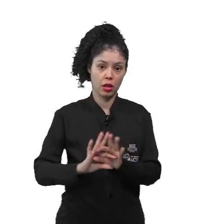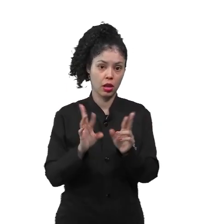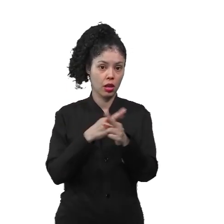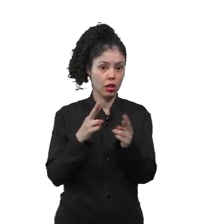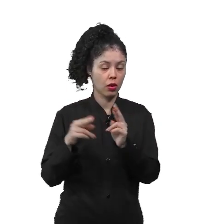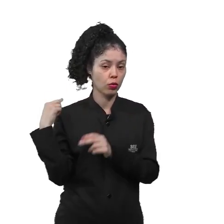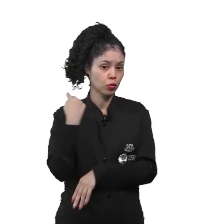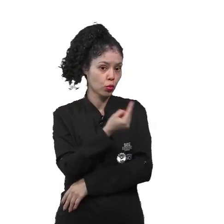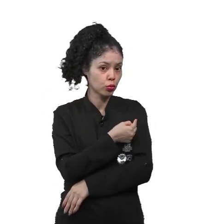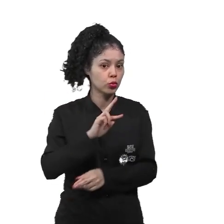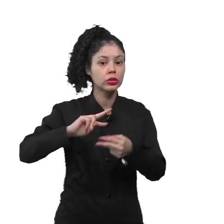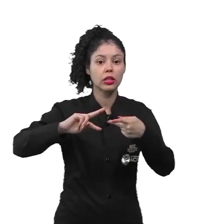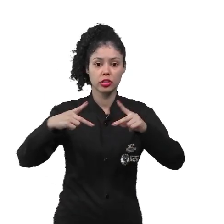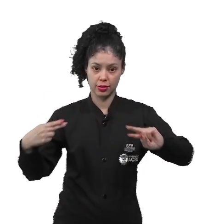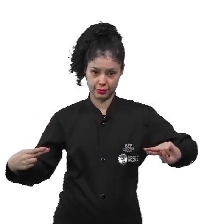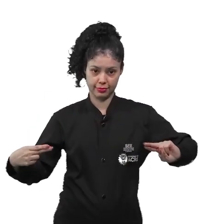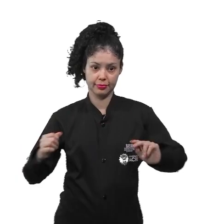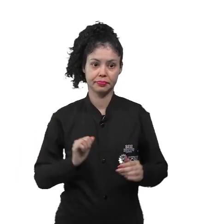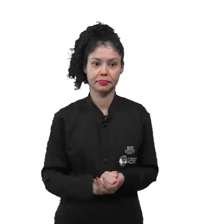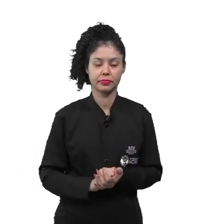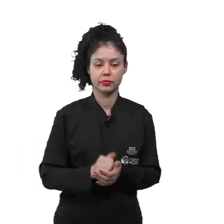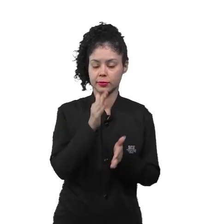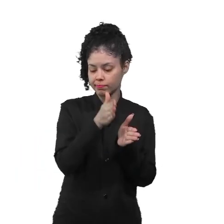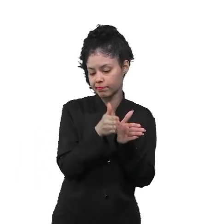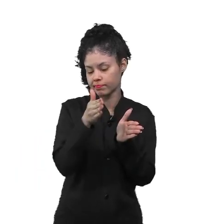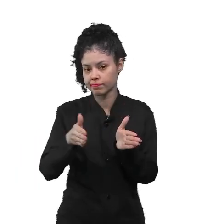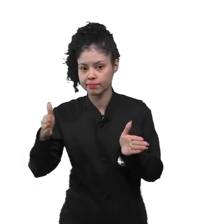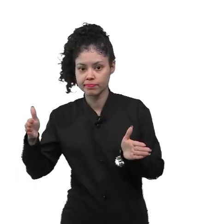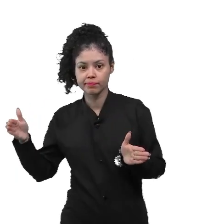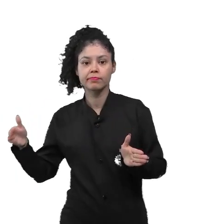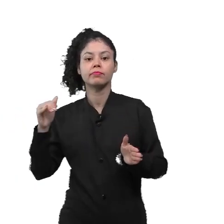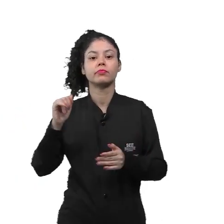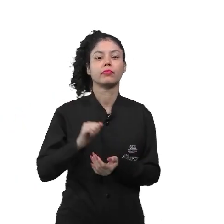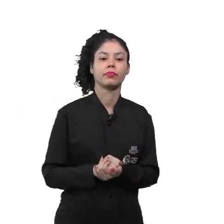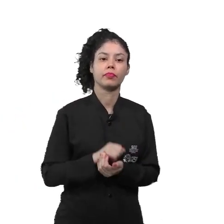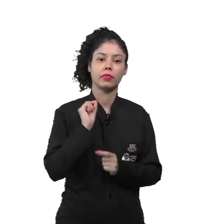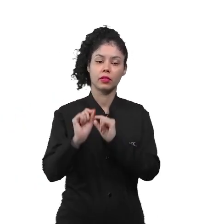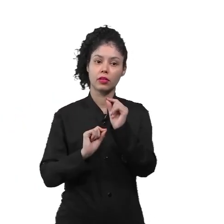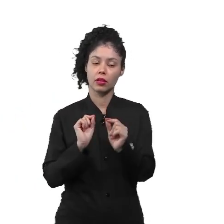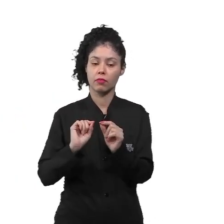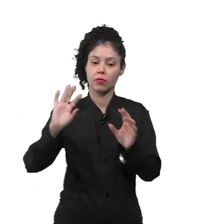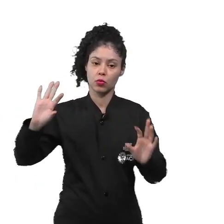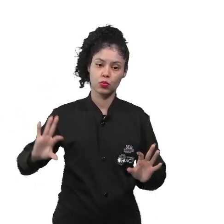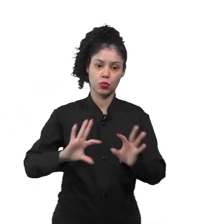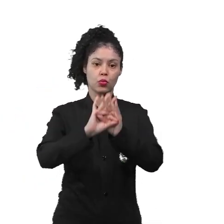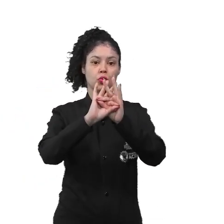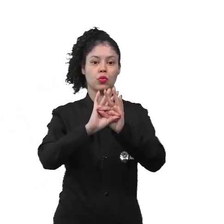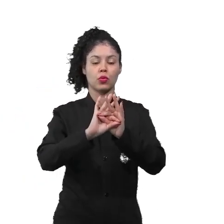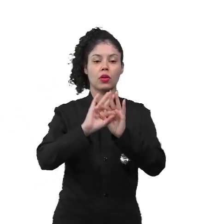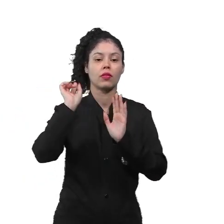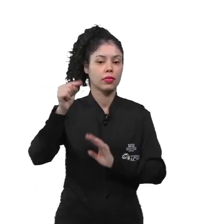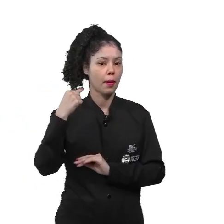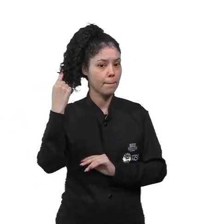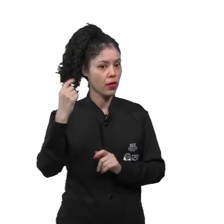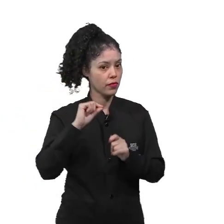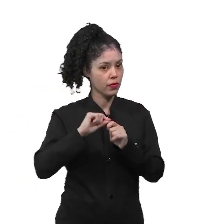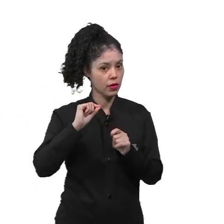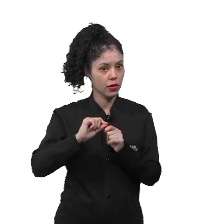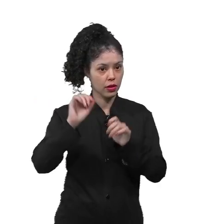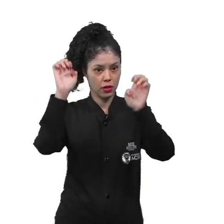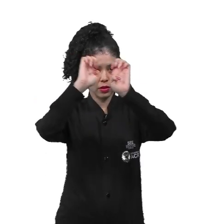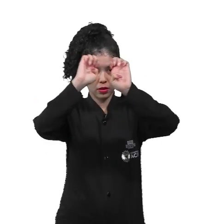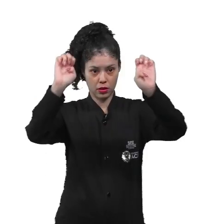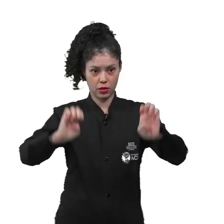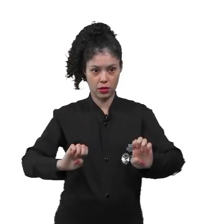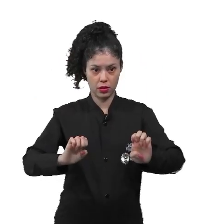ao nosso DNA. Então, essa sequência de aminoácidos, né, ela vai se ligar e depois ela vai formar uma